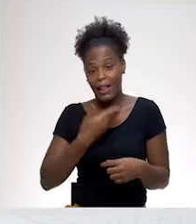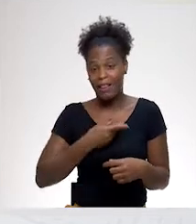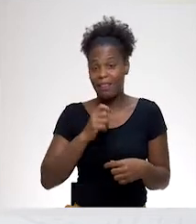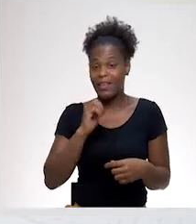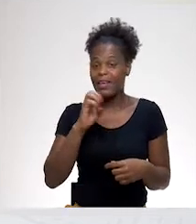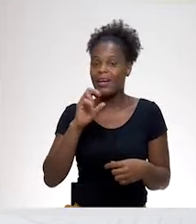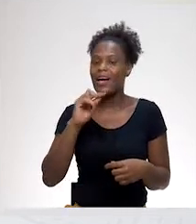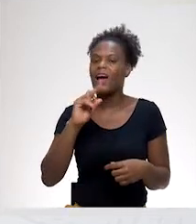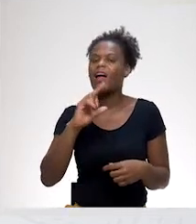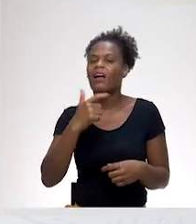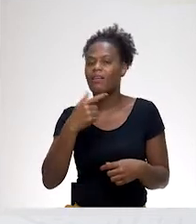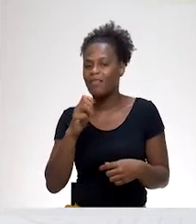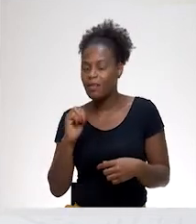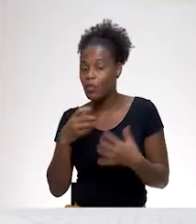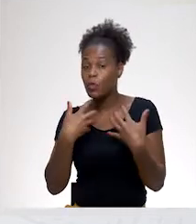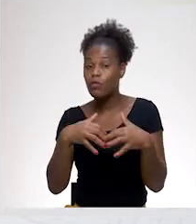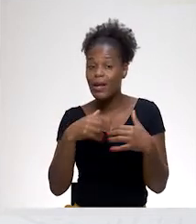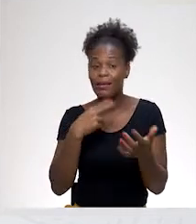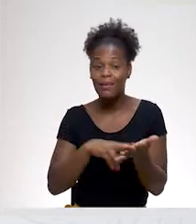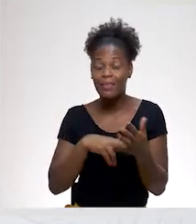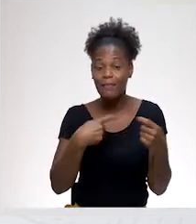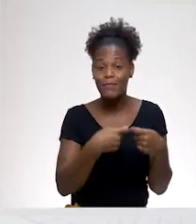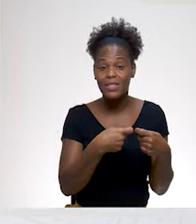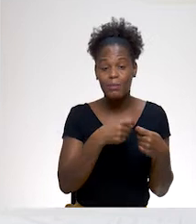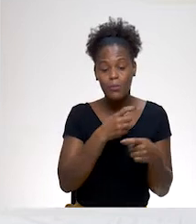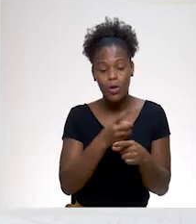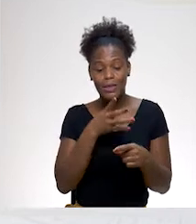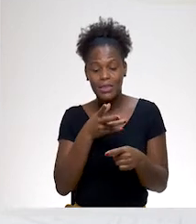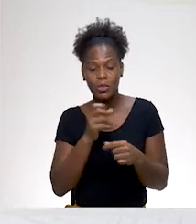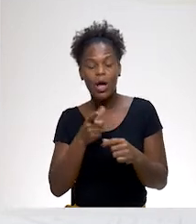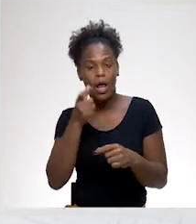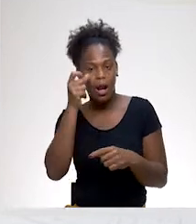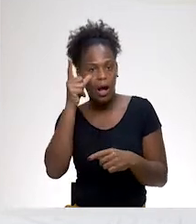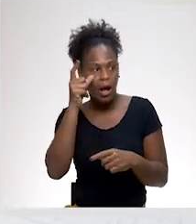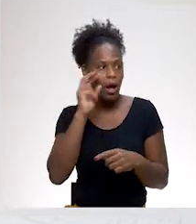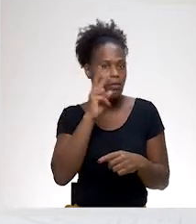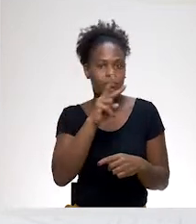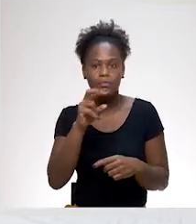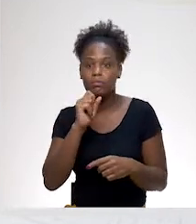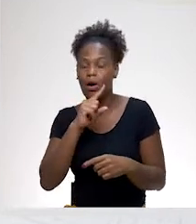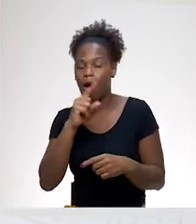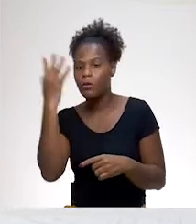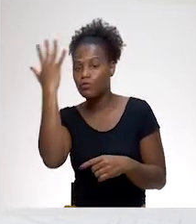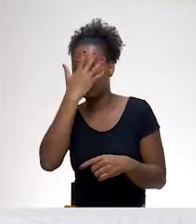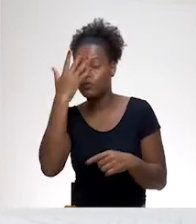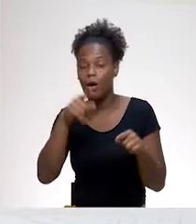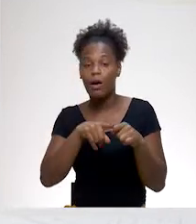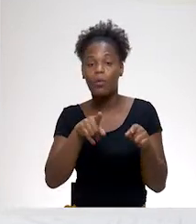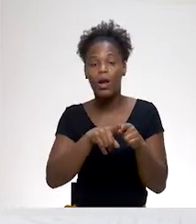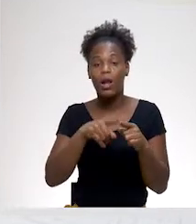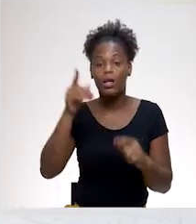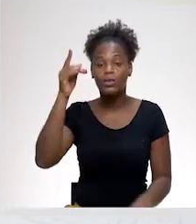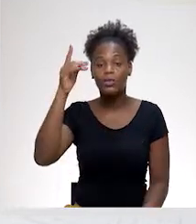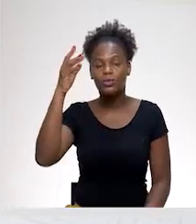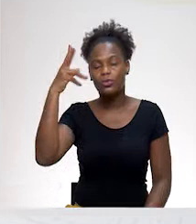Descartes duvida da realidade física, dizendo que a vigília pode ser confundida com o sono,